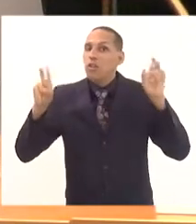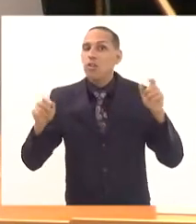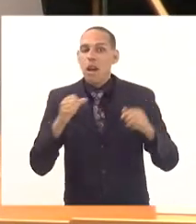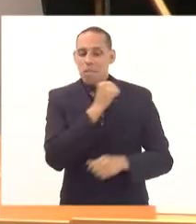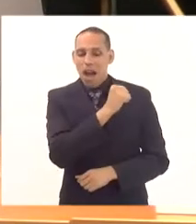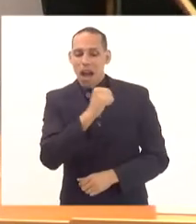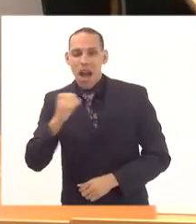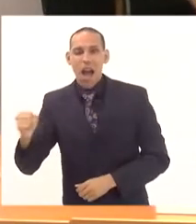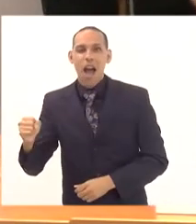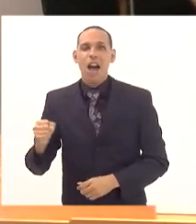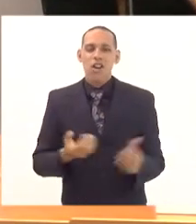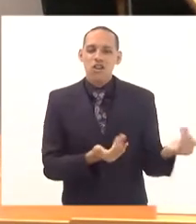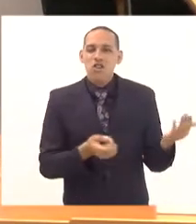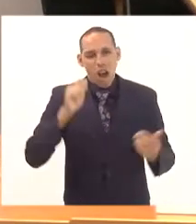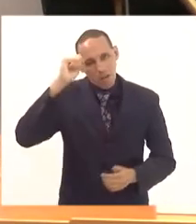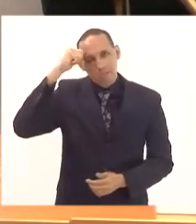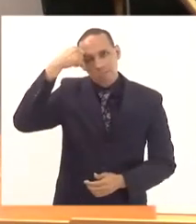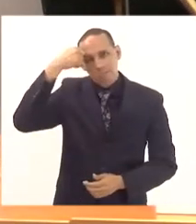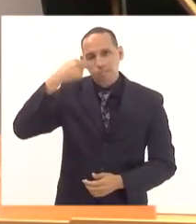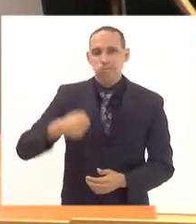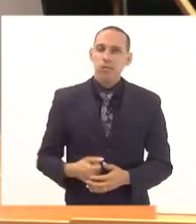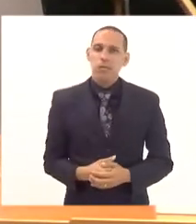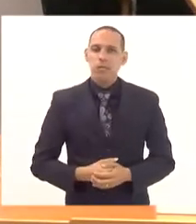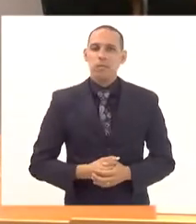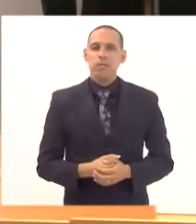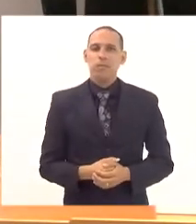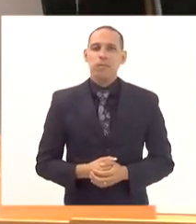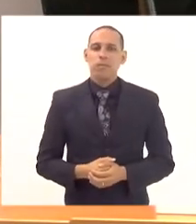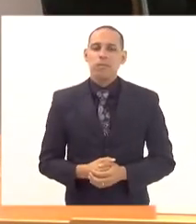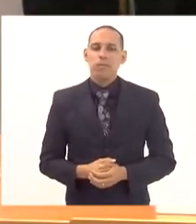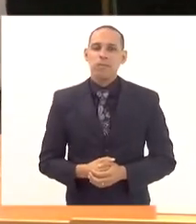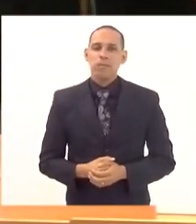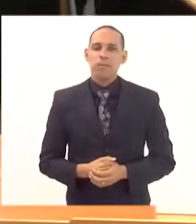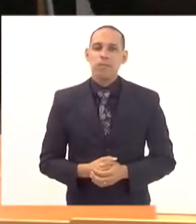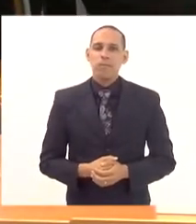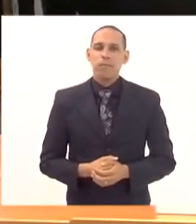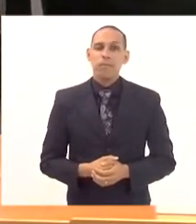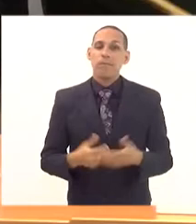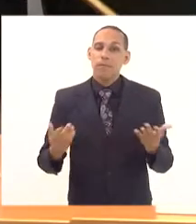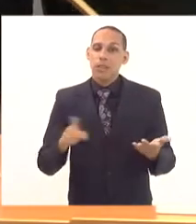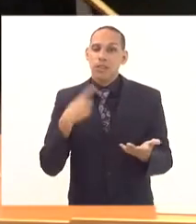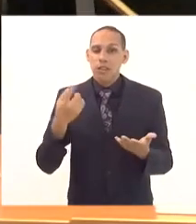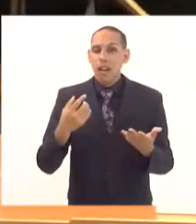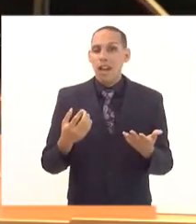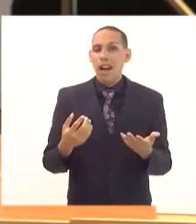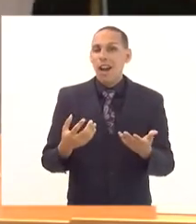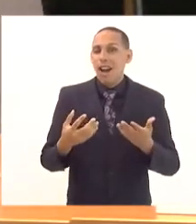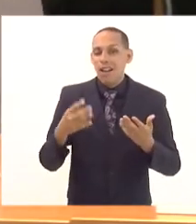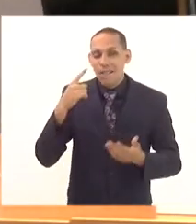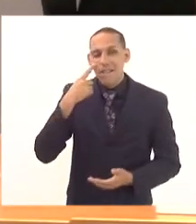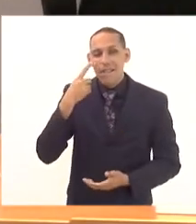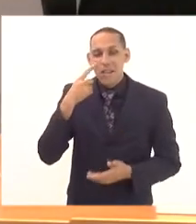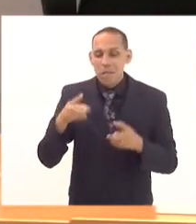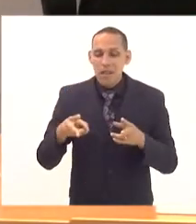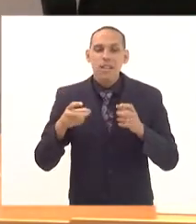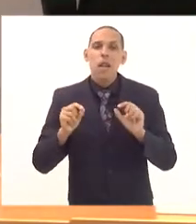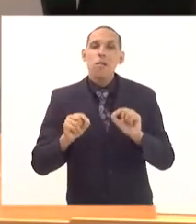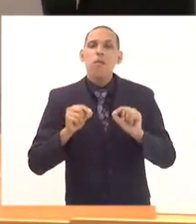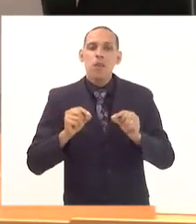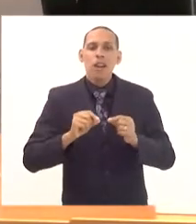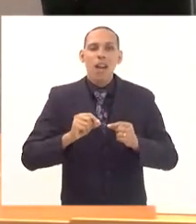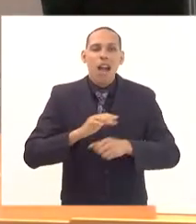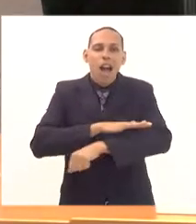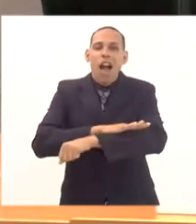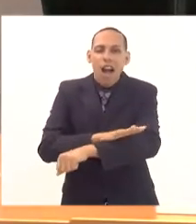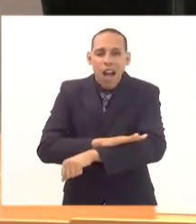um presente a e não admitimos que o racismo institucional presente nas redações das mídias